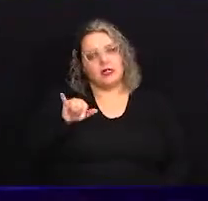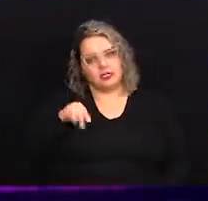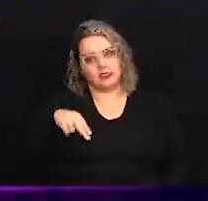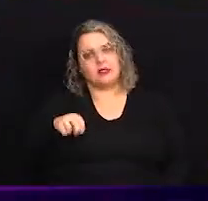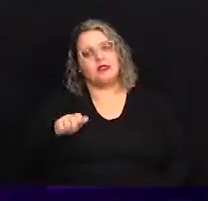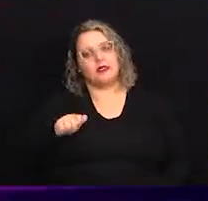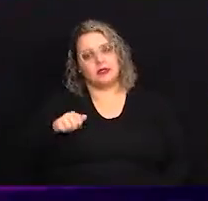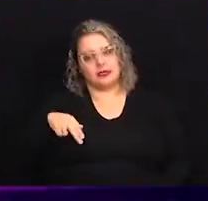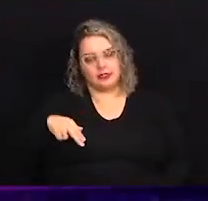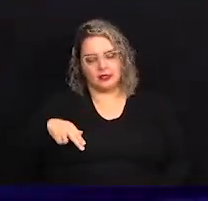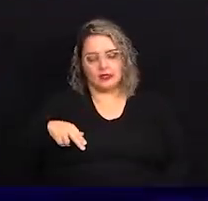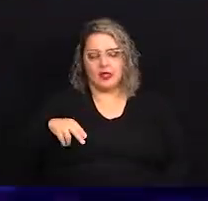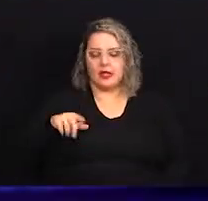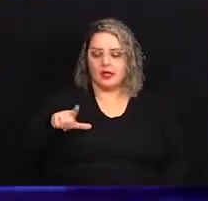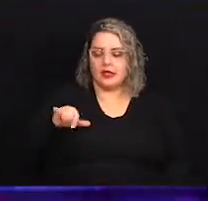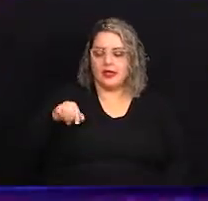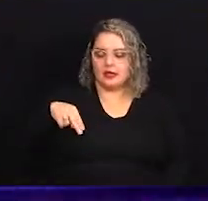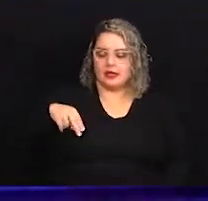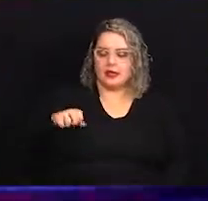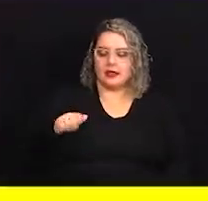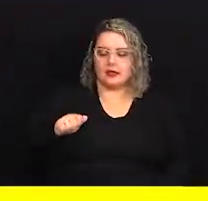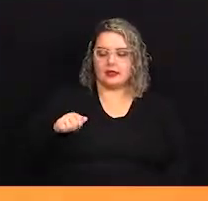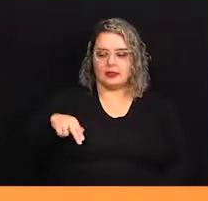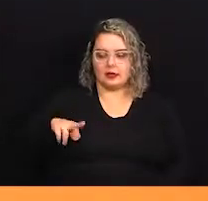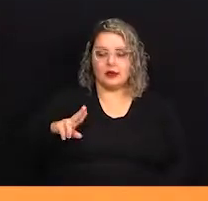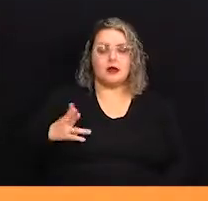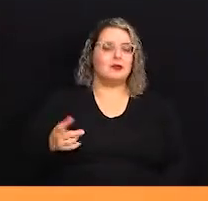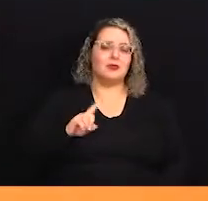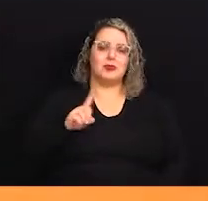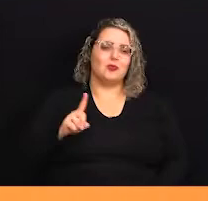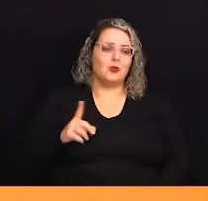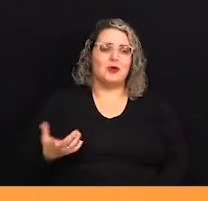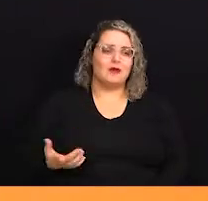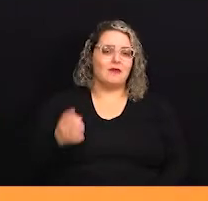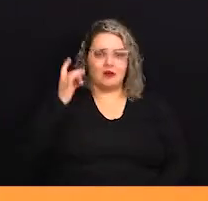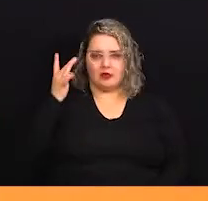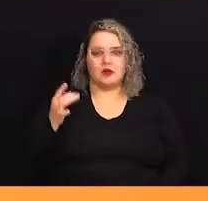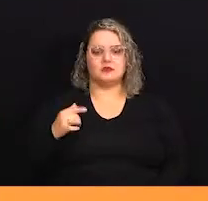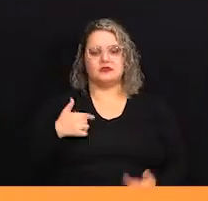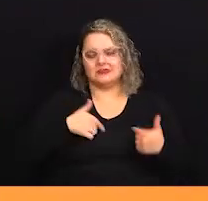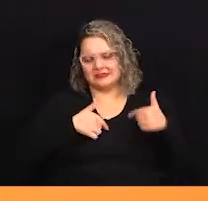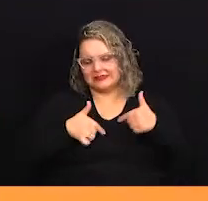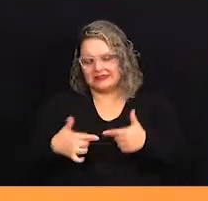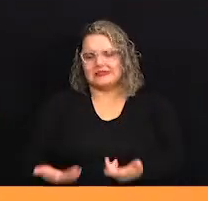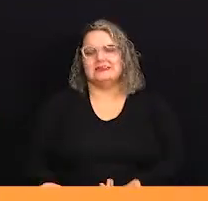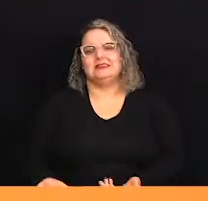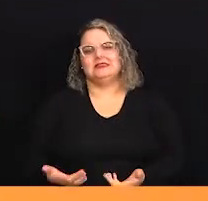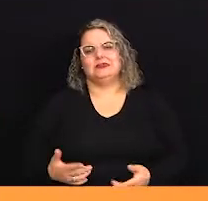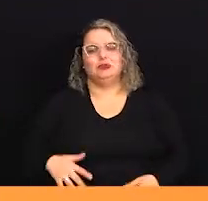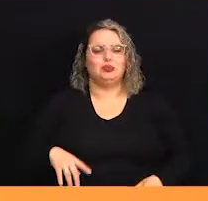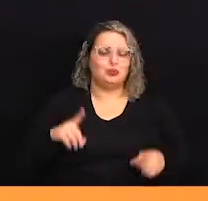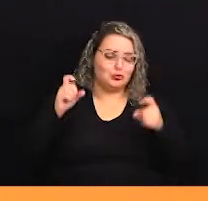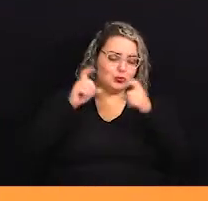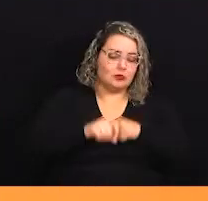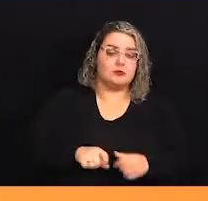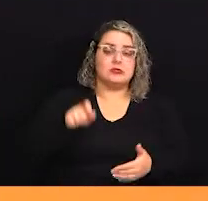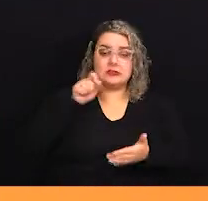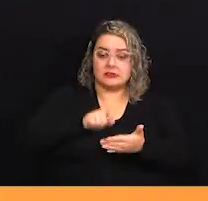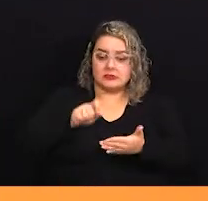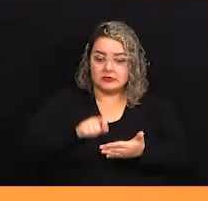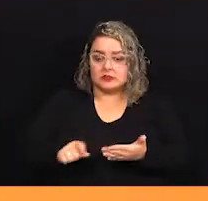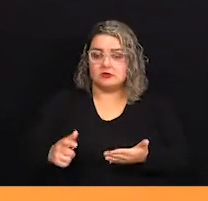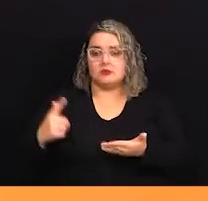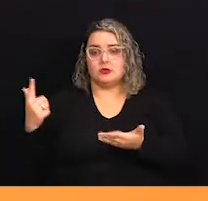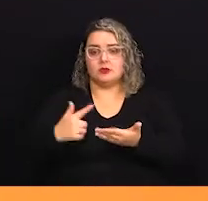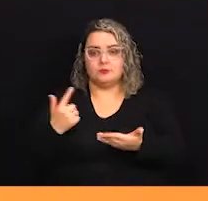mais trabalhoso. Porque, assim, a música acaba, como eu falei, parte do dia a dia mesmo, né? Mas aí você escrever um livro